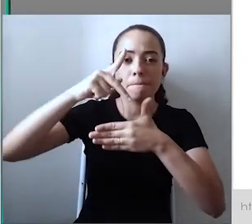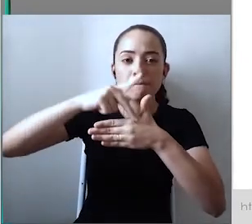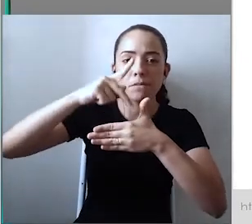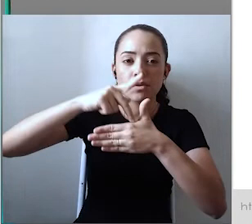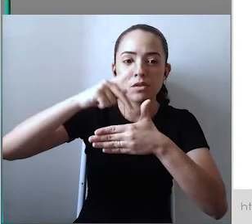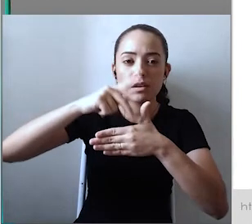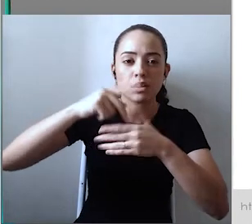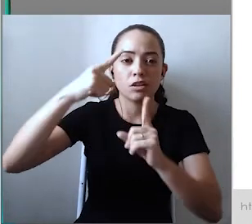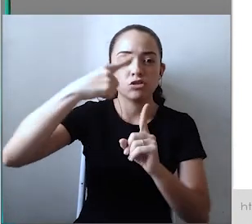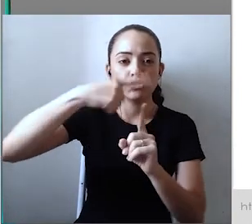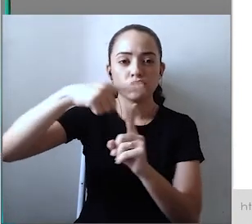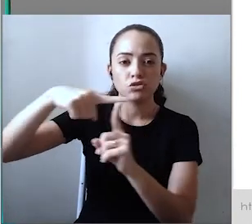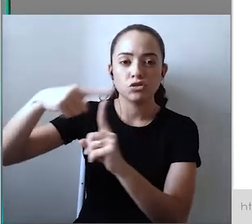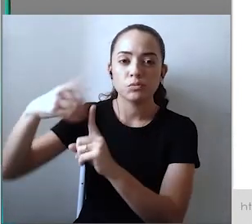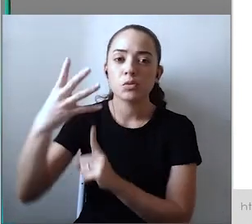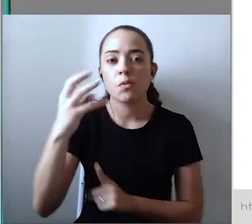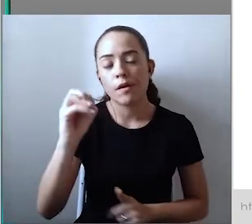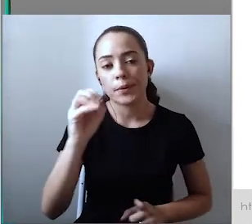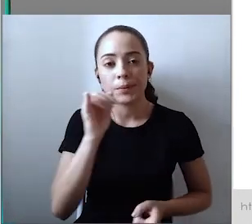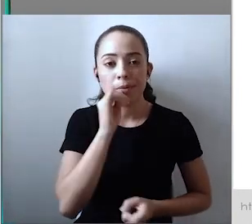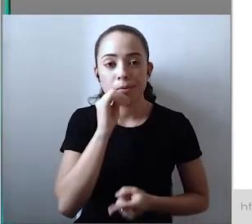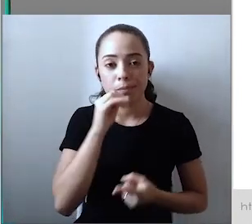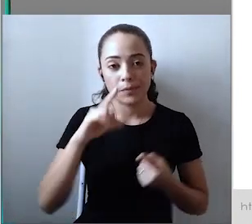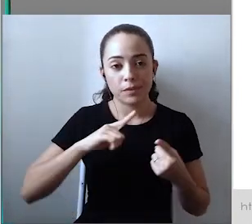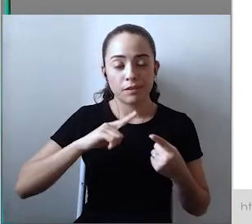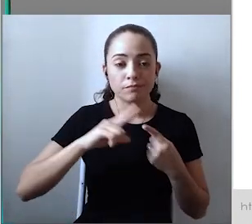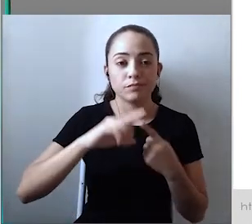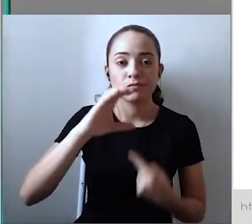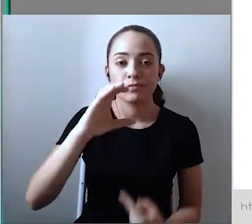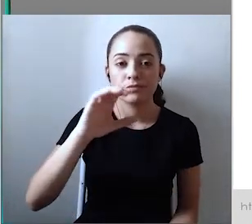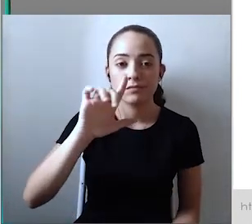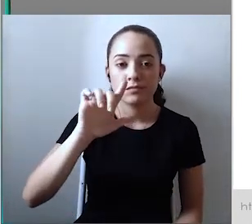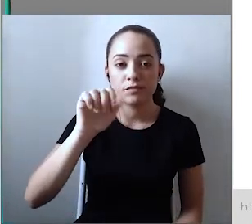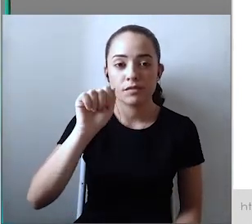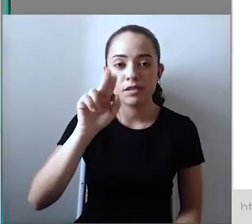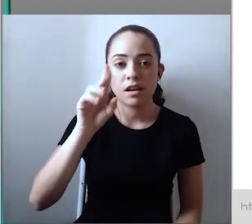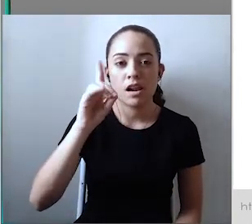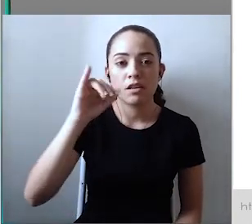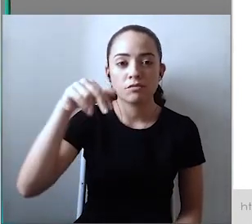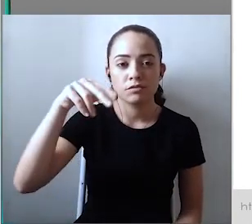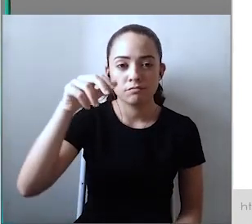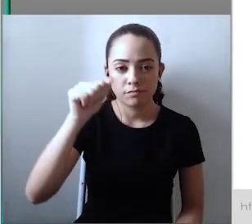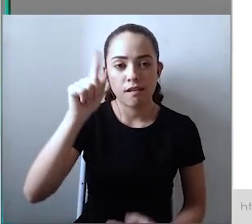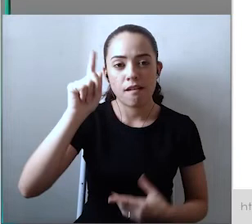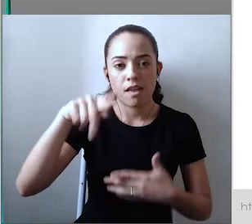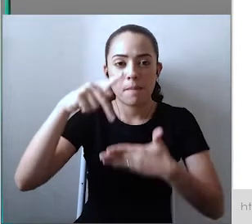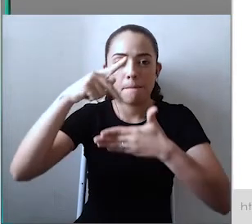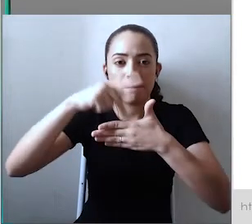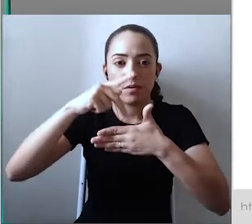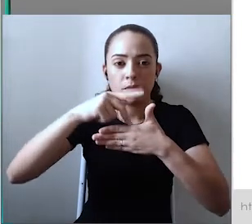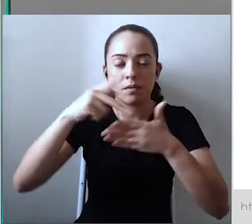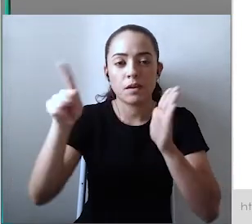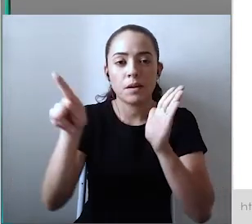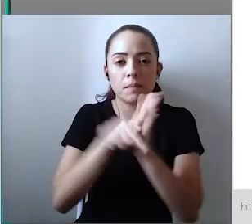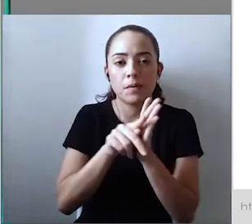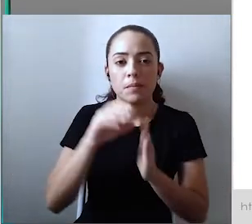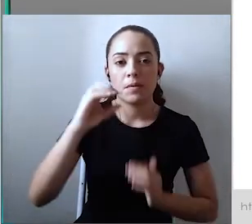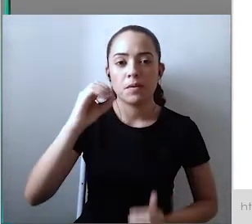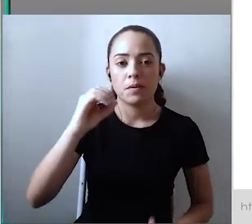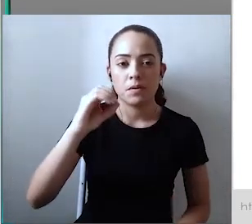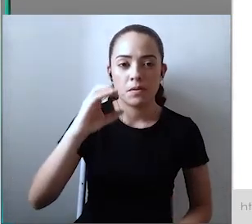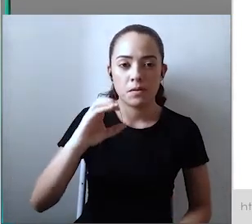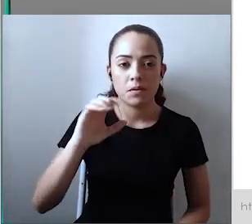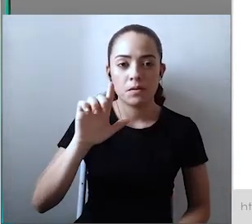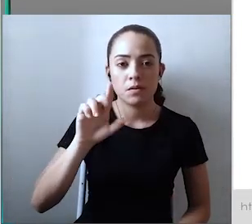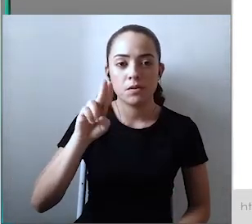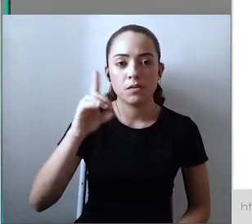proteínas. As proteínas transmembranas são as claudinas, da família de proteínas chamadas ocludinas, e as moléculas